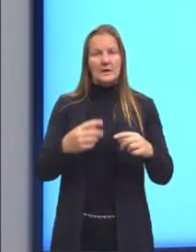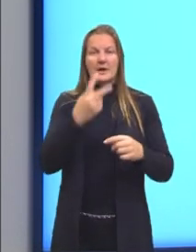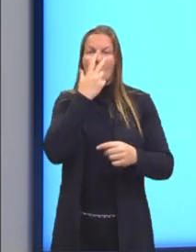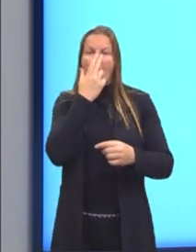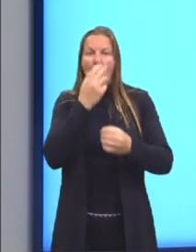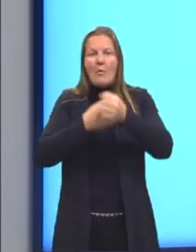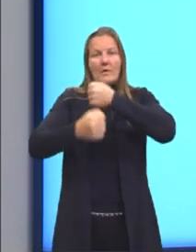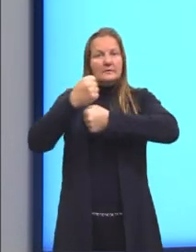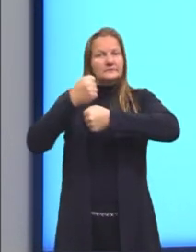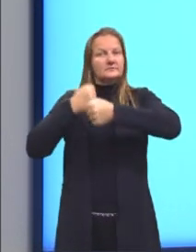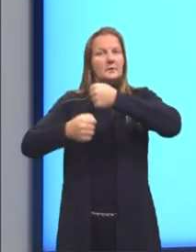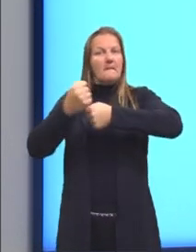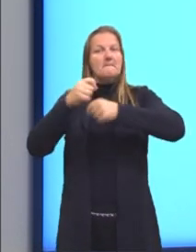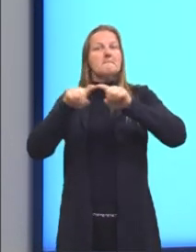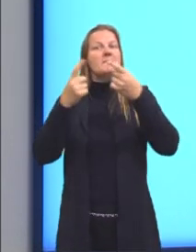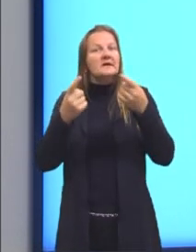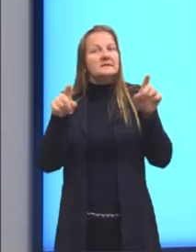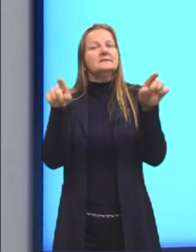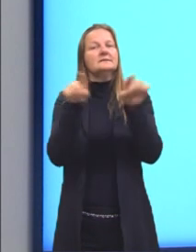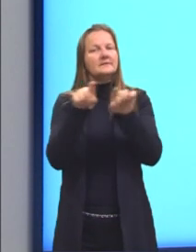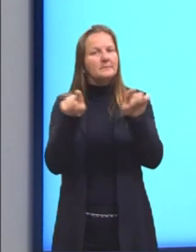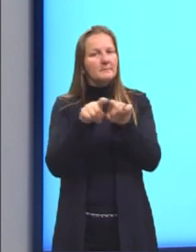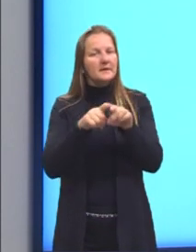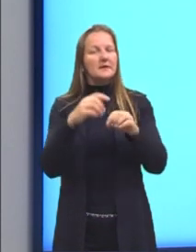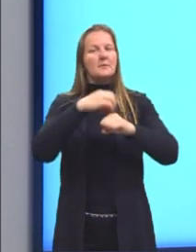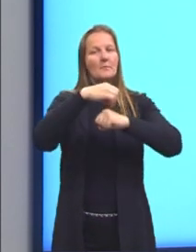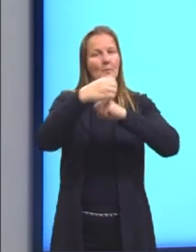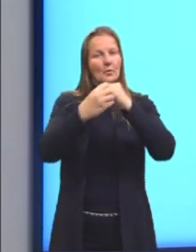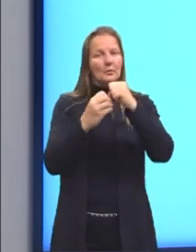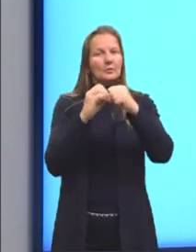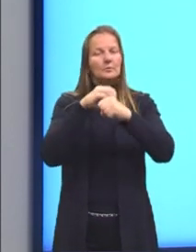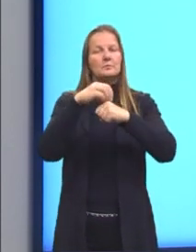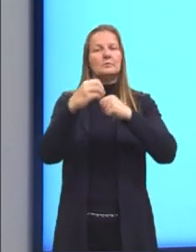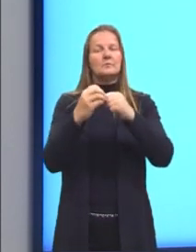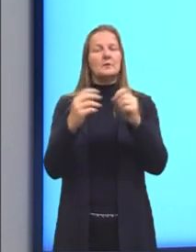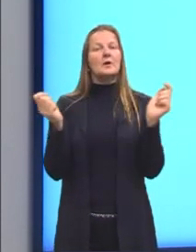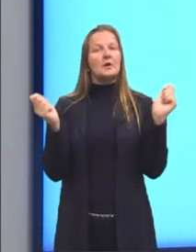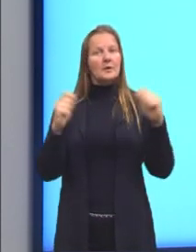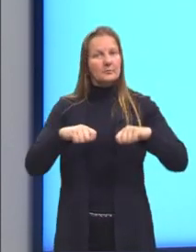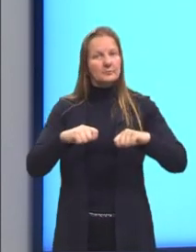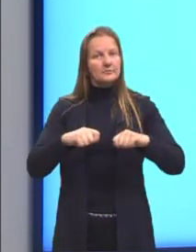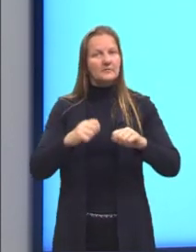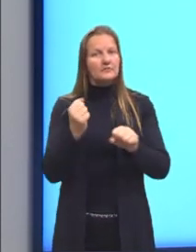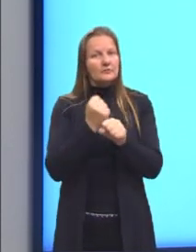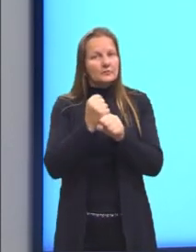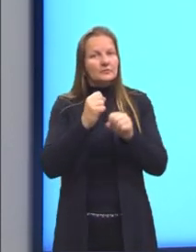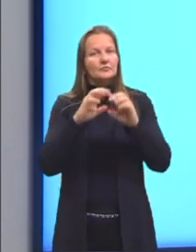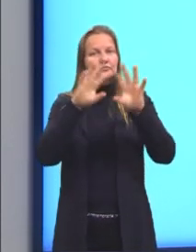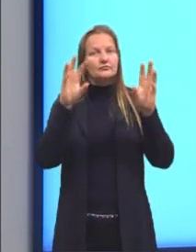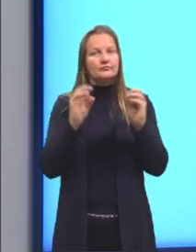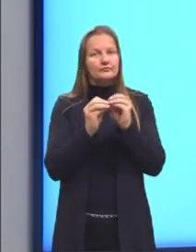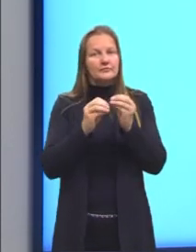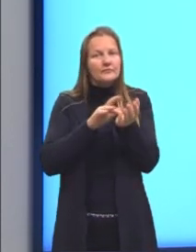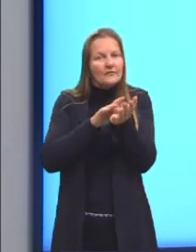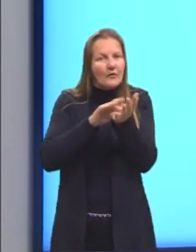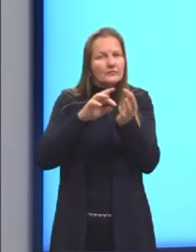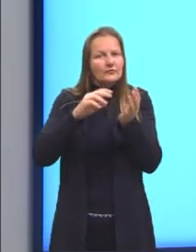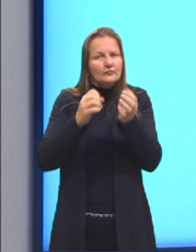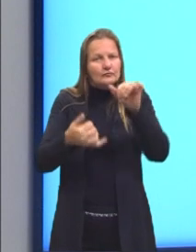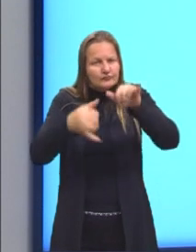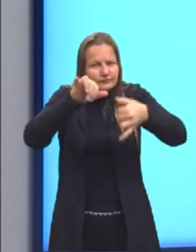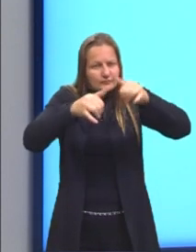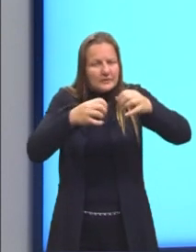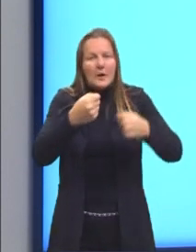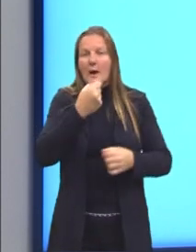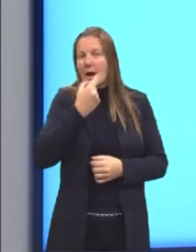como era pensado mas também tem algumas moléculas que são produzidas artificialmente né